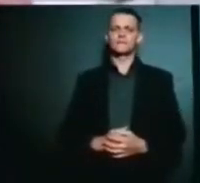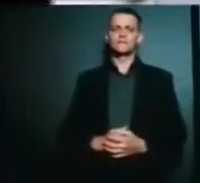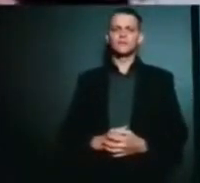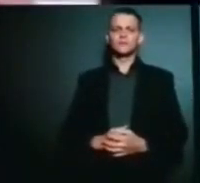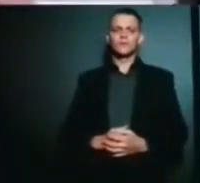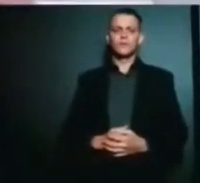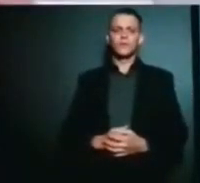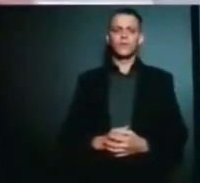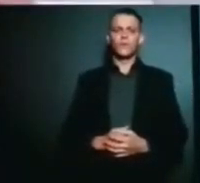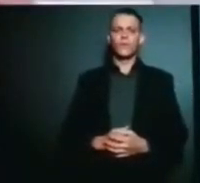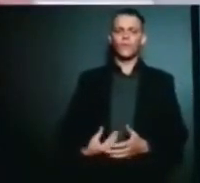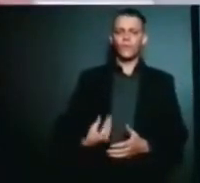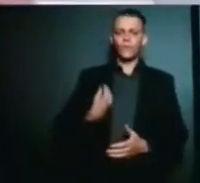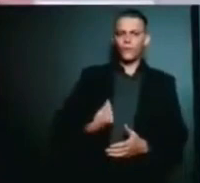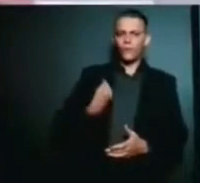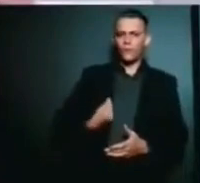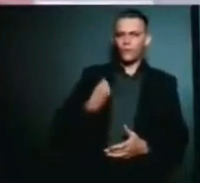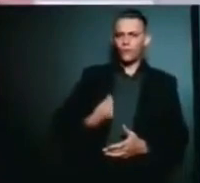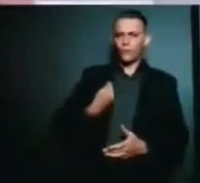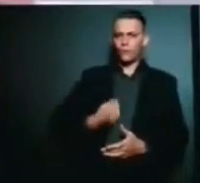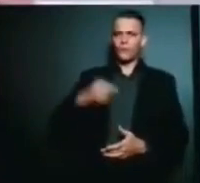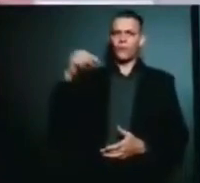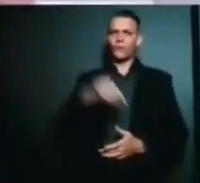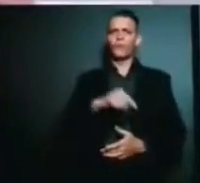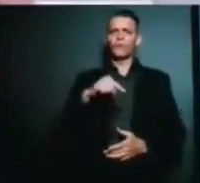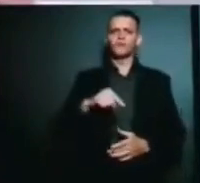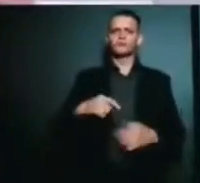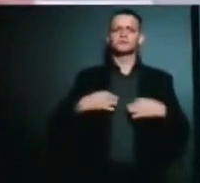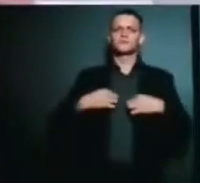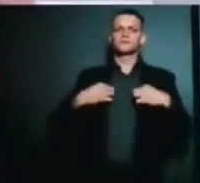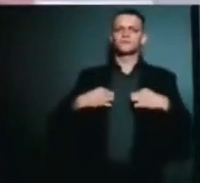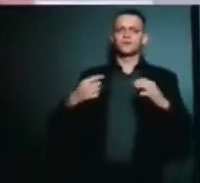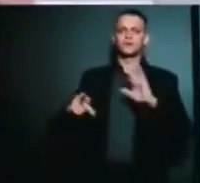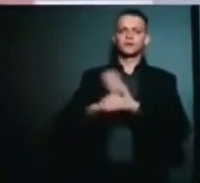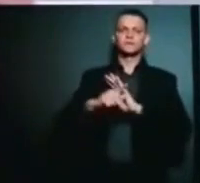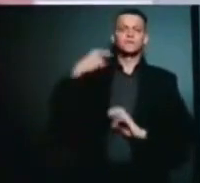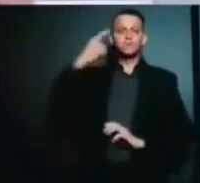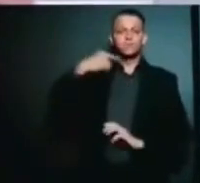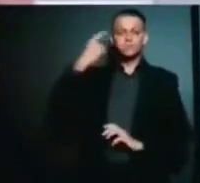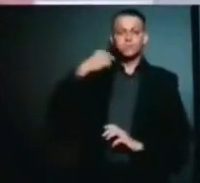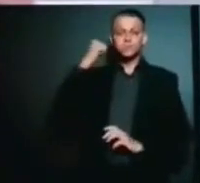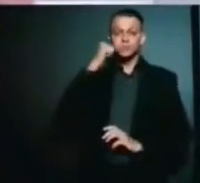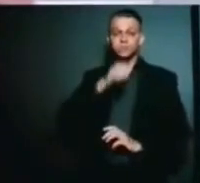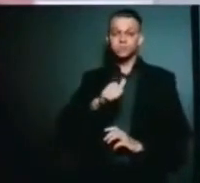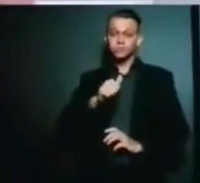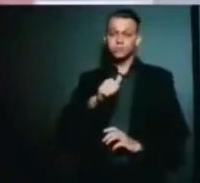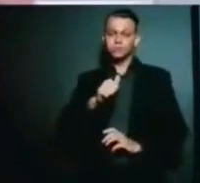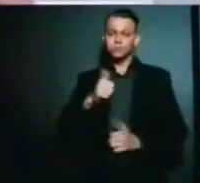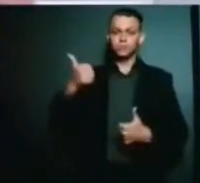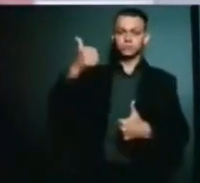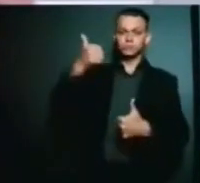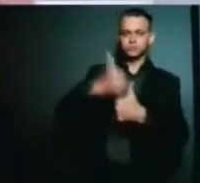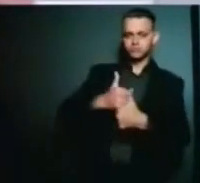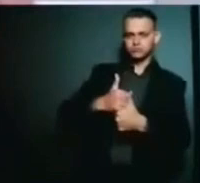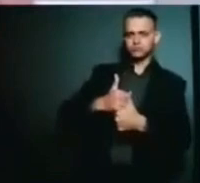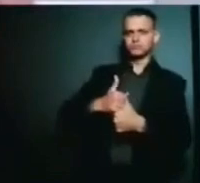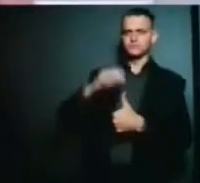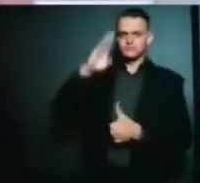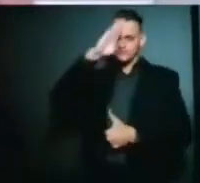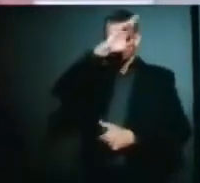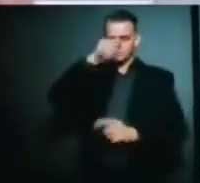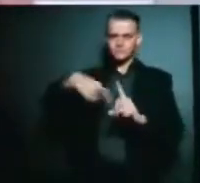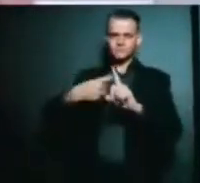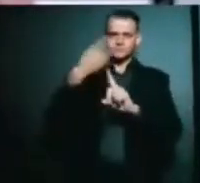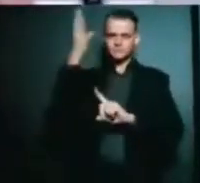Aqui nós temos uma camiseta de advogados pró-Bolsonaro e pró-Brasil,